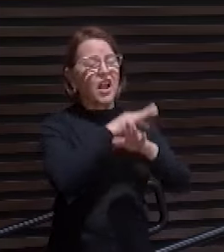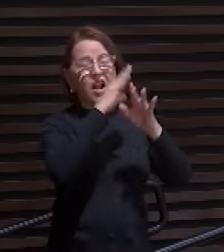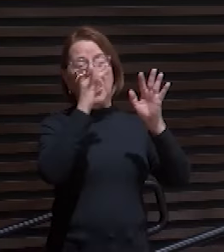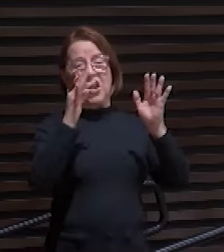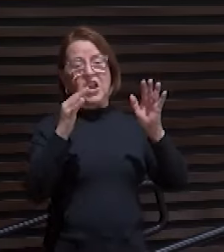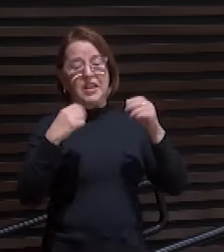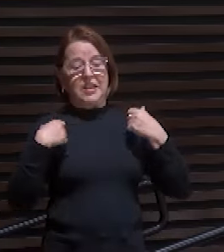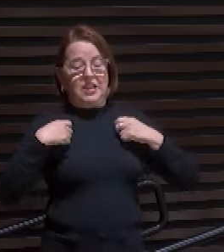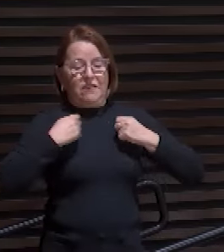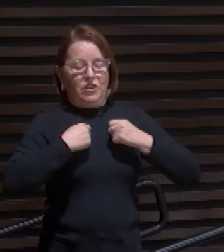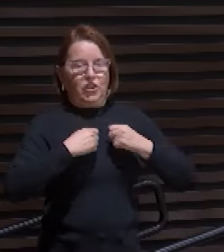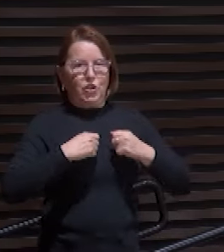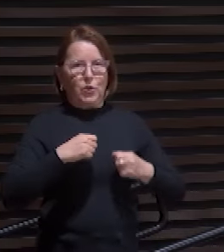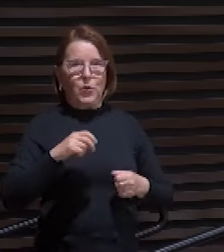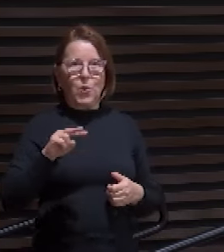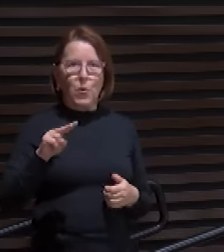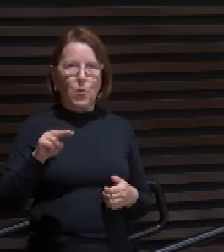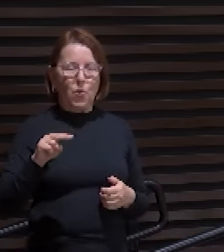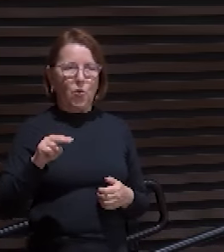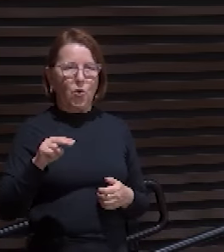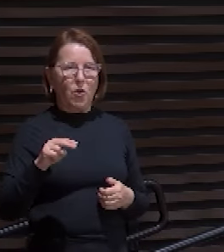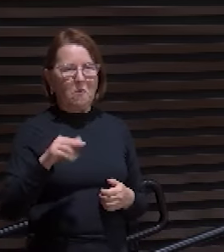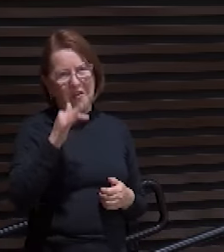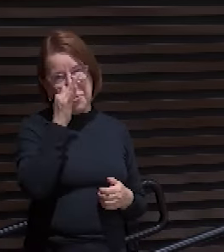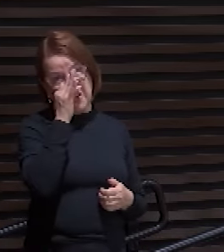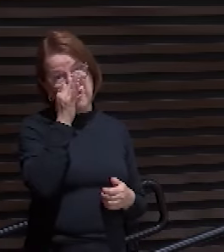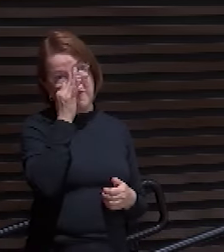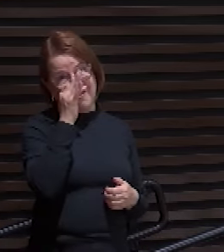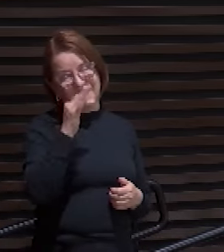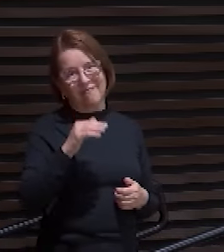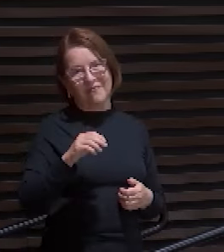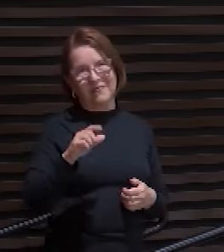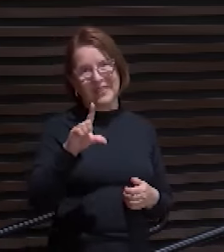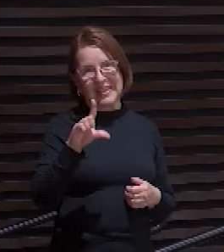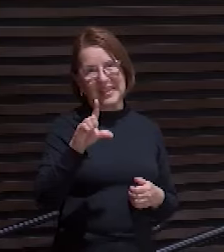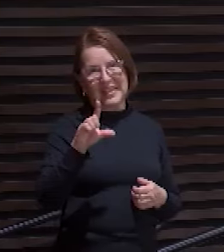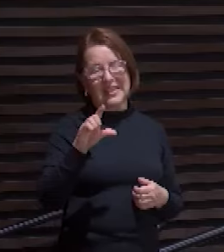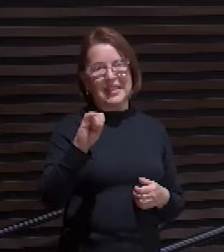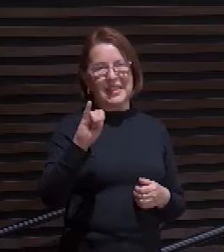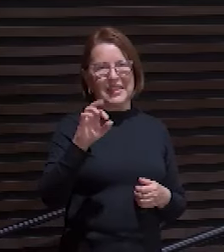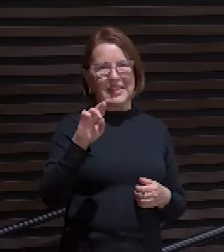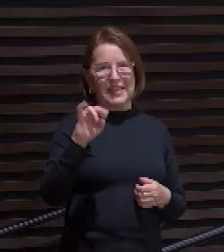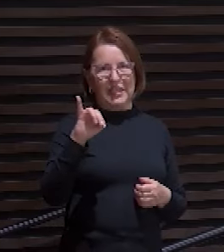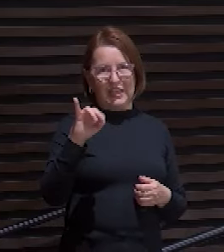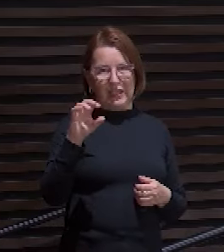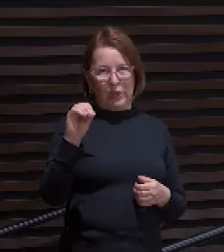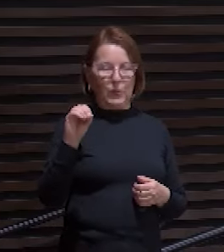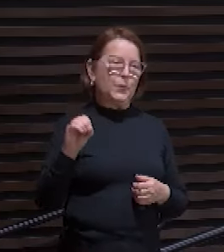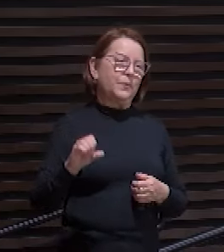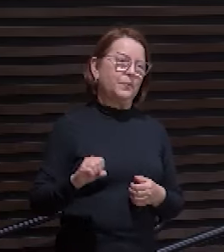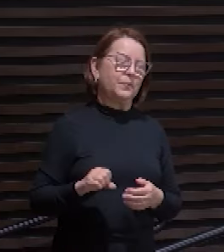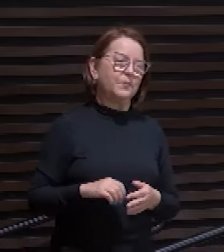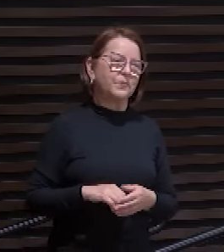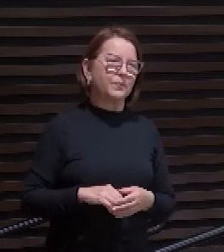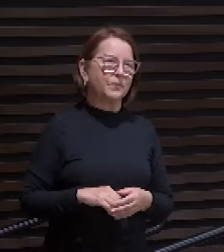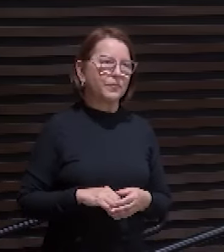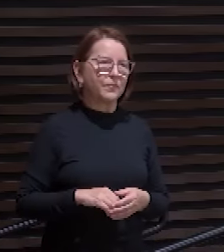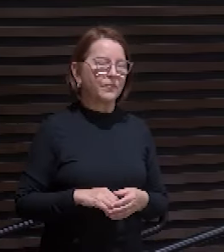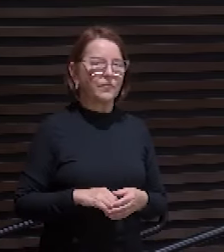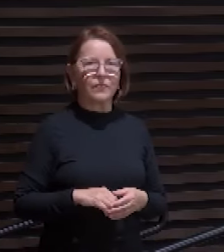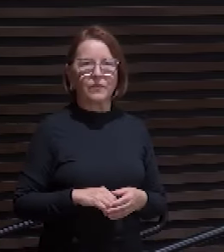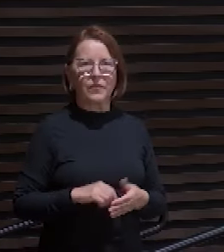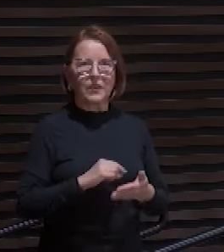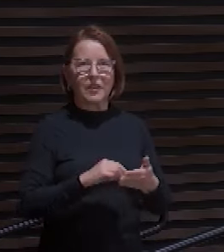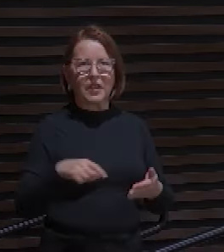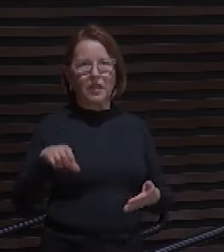se vestiu como um deles. Até Jesus cita a glória de Salomão, tudo que esse homem fez. Versículo